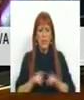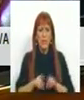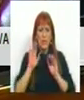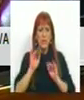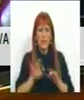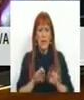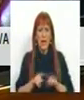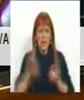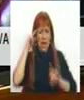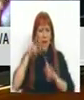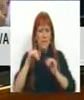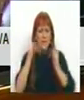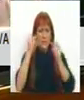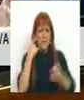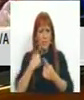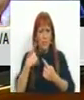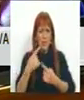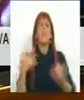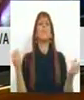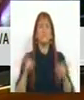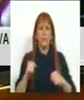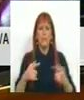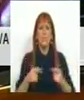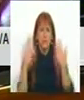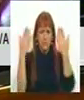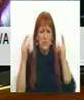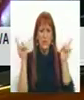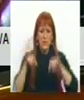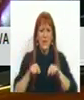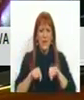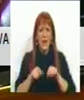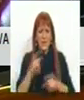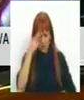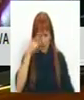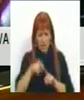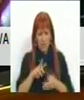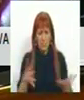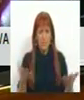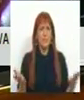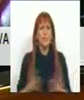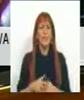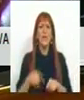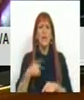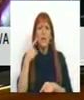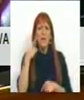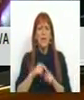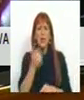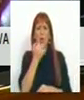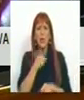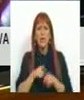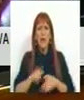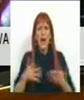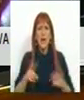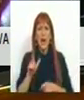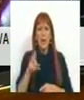educação de acordo com a ambição que a mesma reflexe. Concordamos e saudamos até esta intenção. Vemos, aliás, com satisfação até